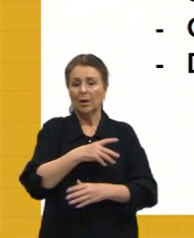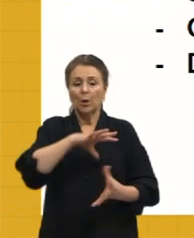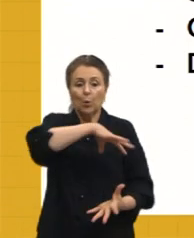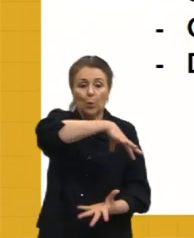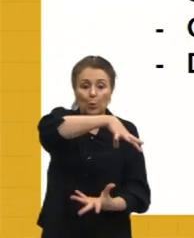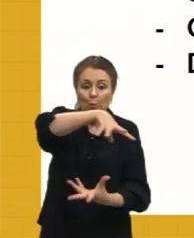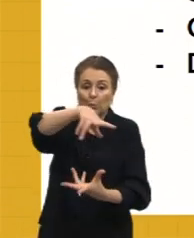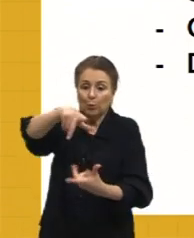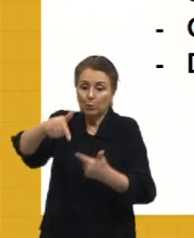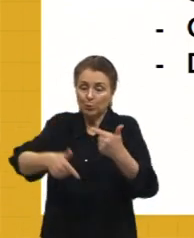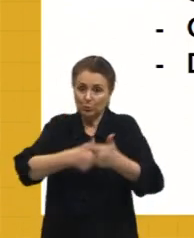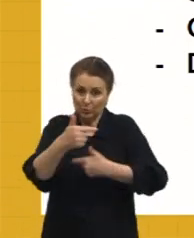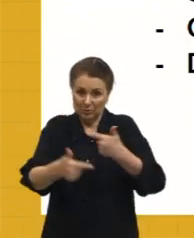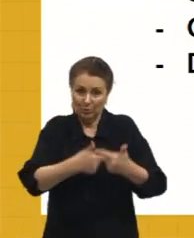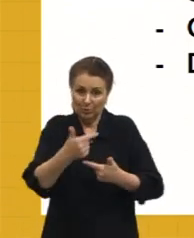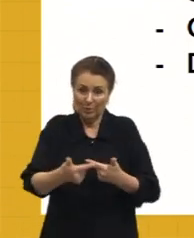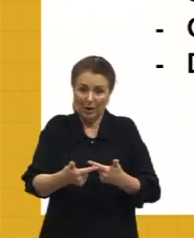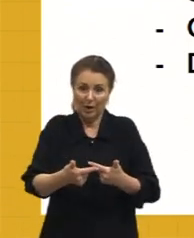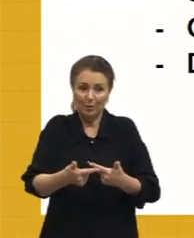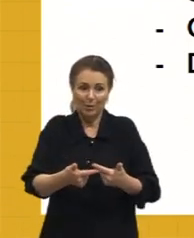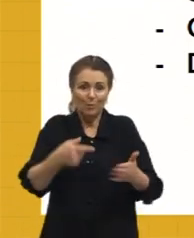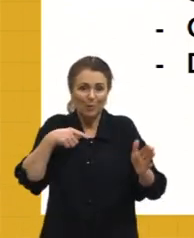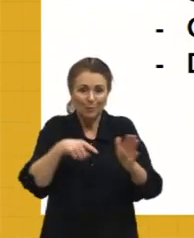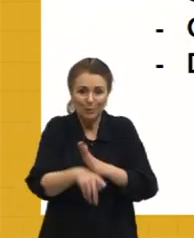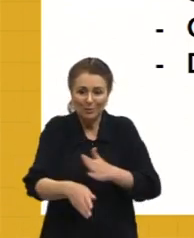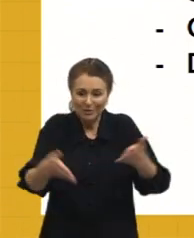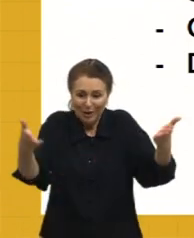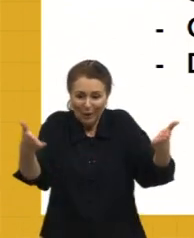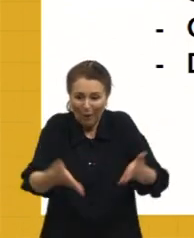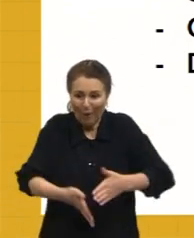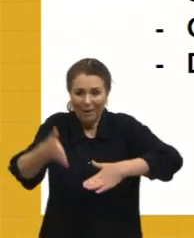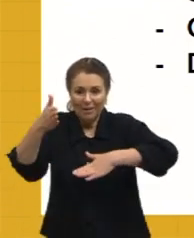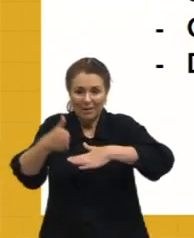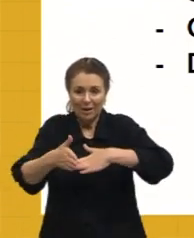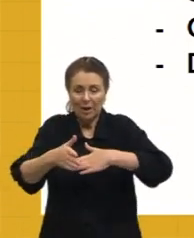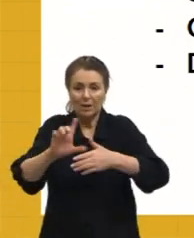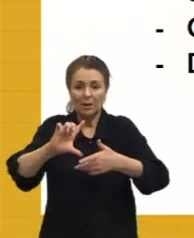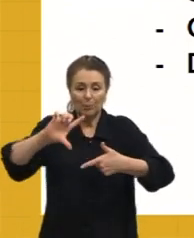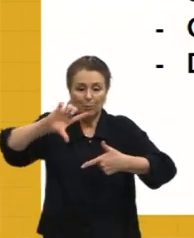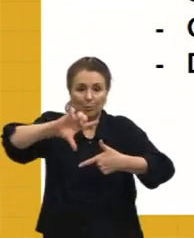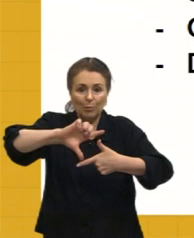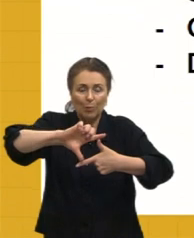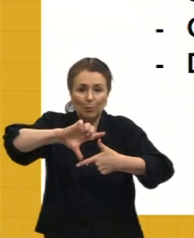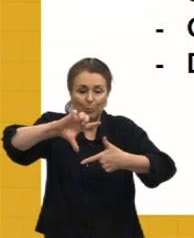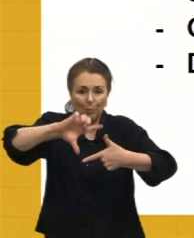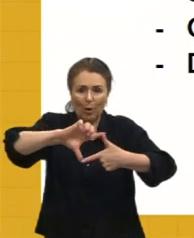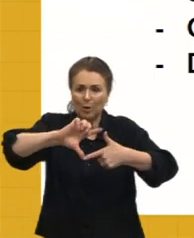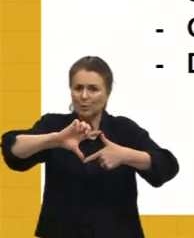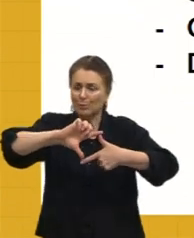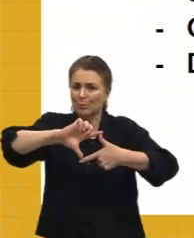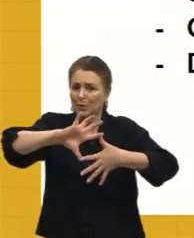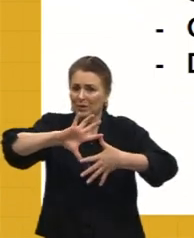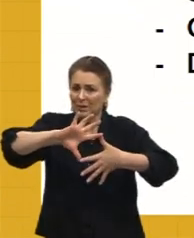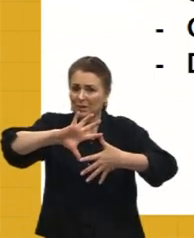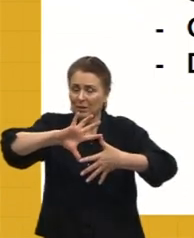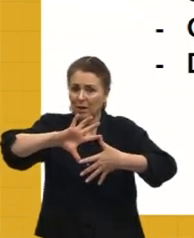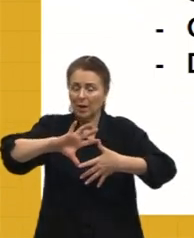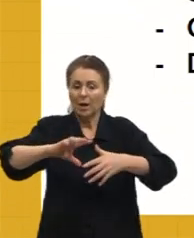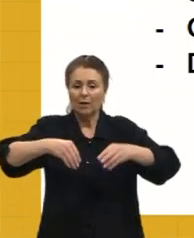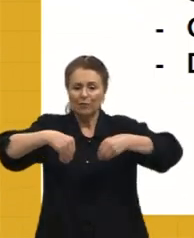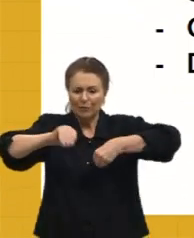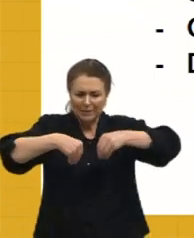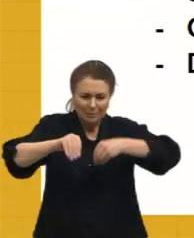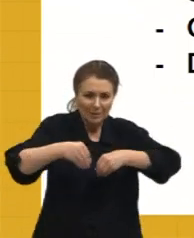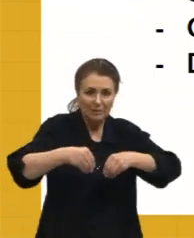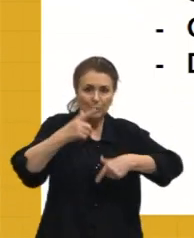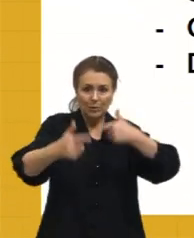do trabalho e aí essa questão contemporânea a essa questão pós-moderna a flexibilização do trabalho a violência questão